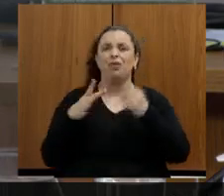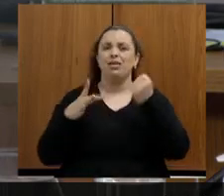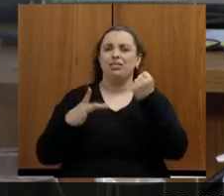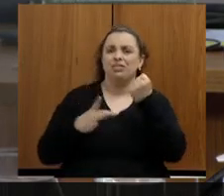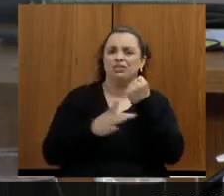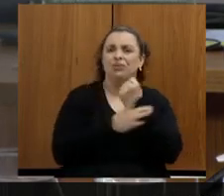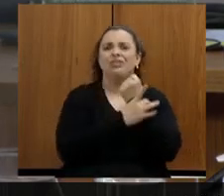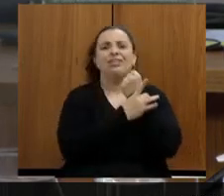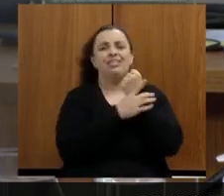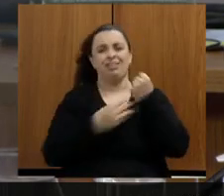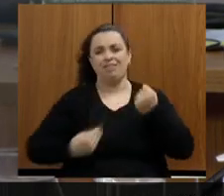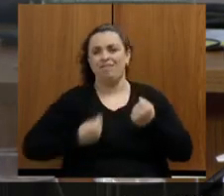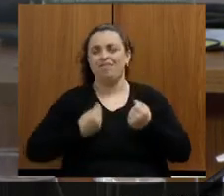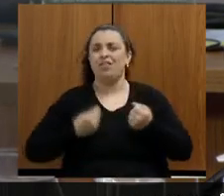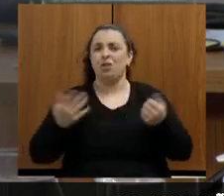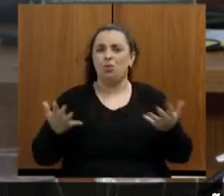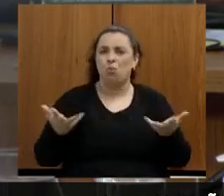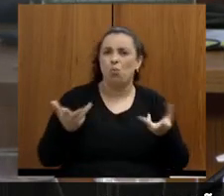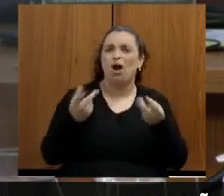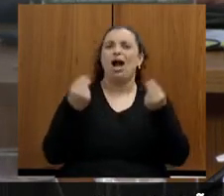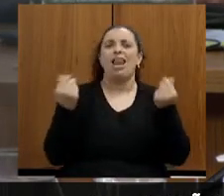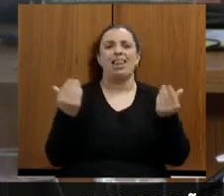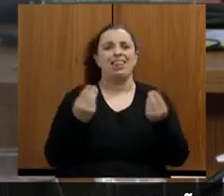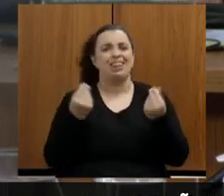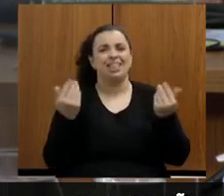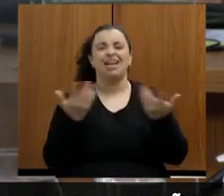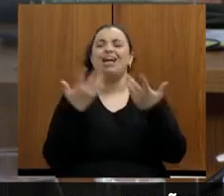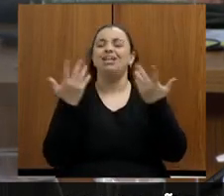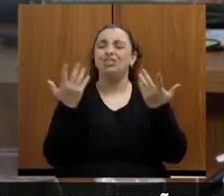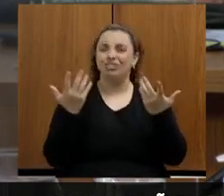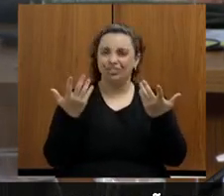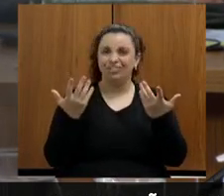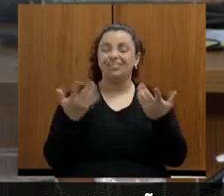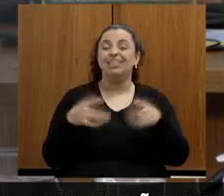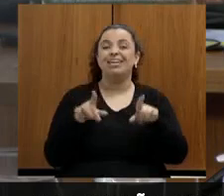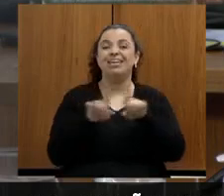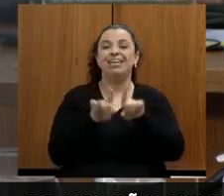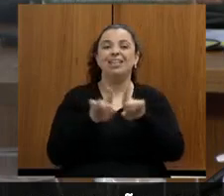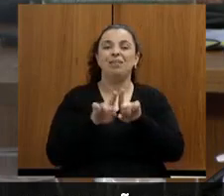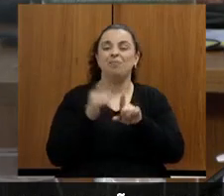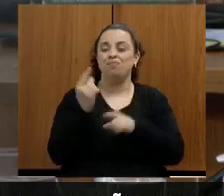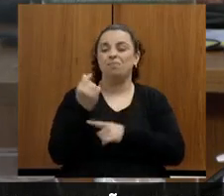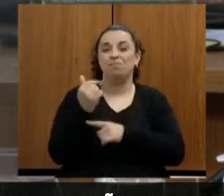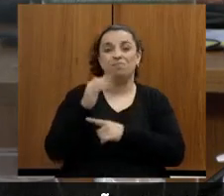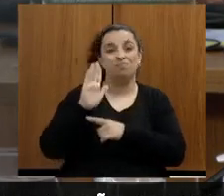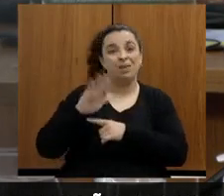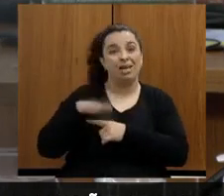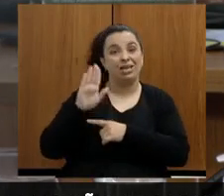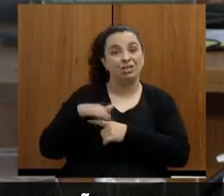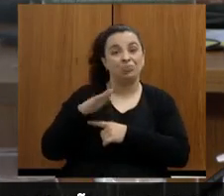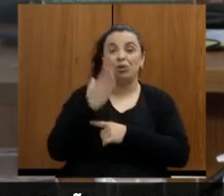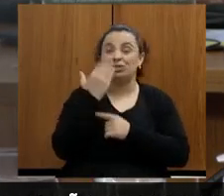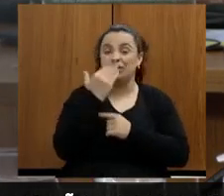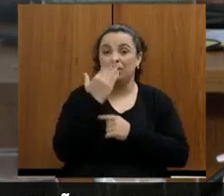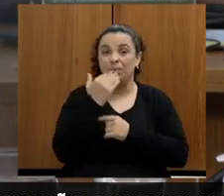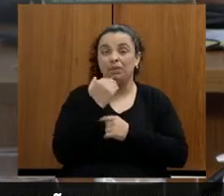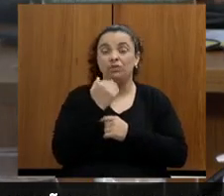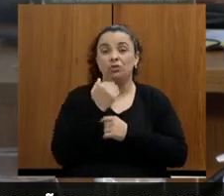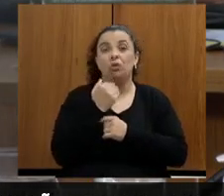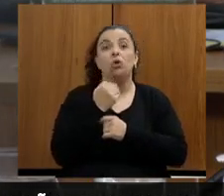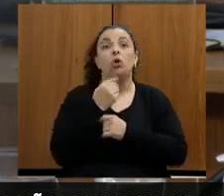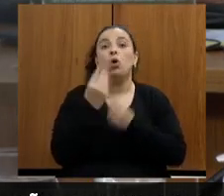a qualidade de vida e barat ano vai baratear né os alimentos baixando a